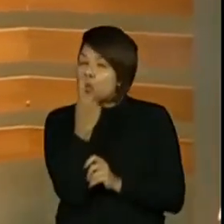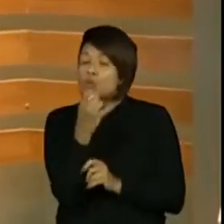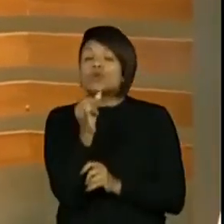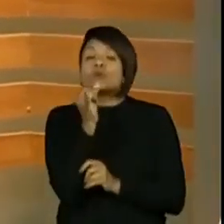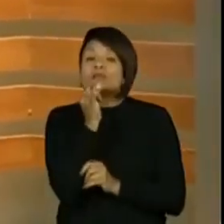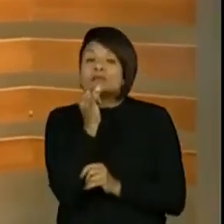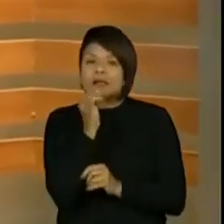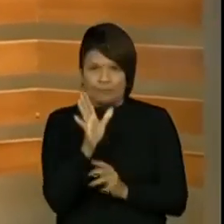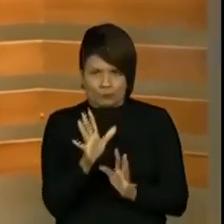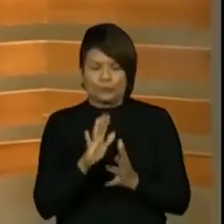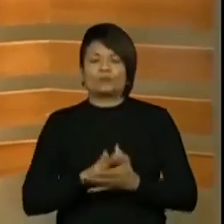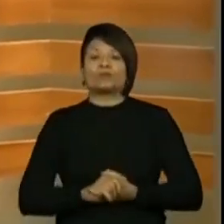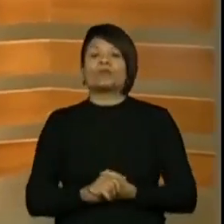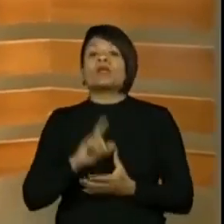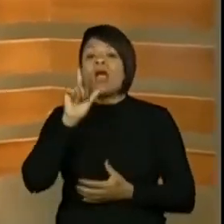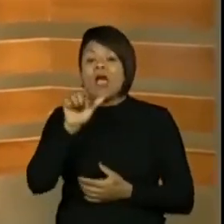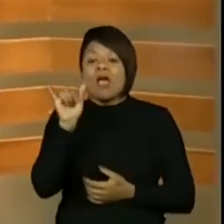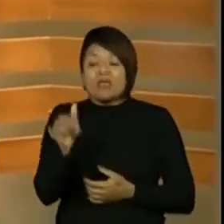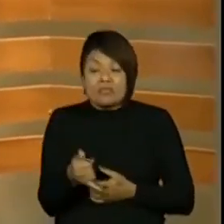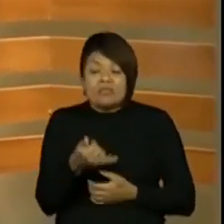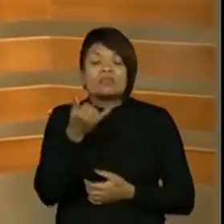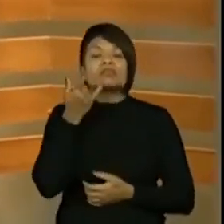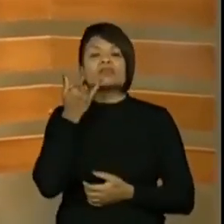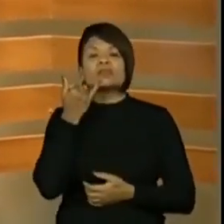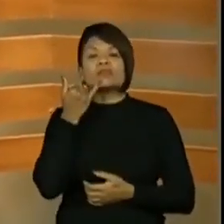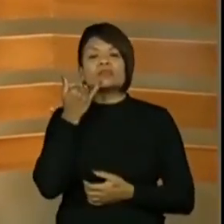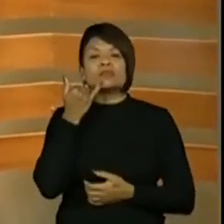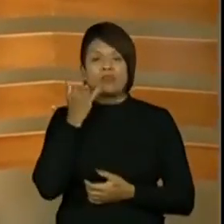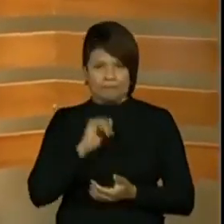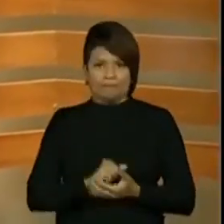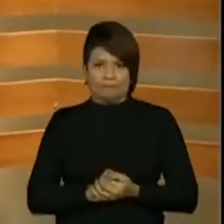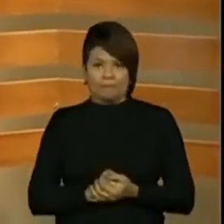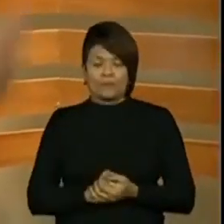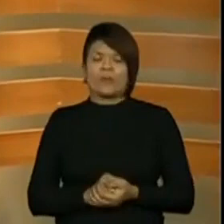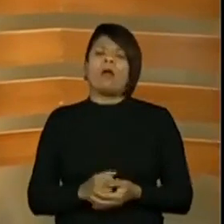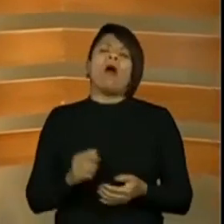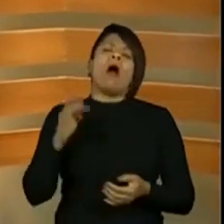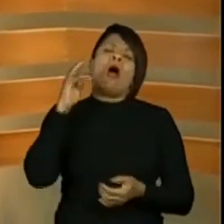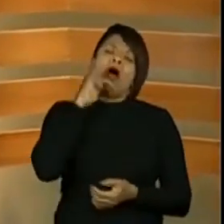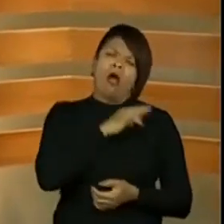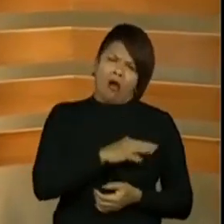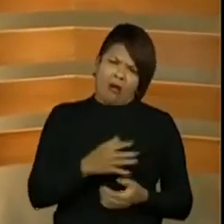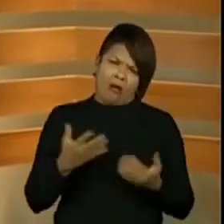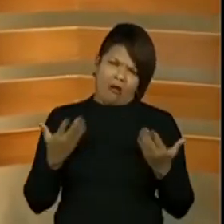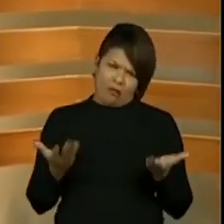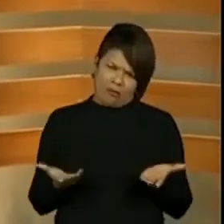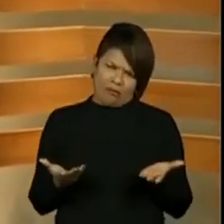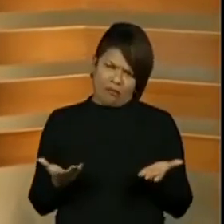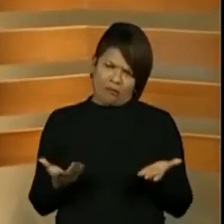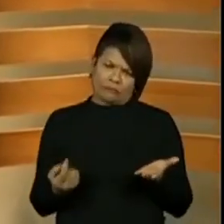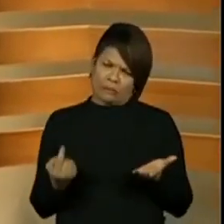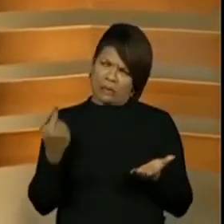o telefone. É óbvio que, ao longo da história do uso do